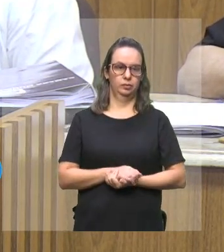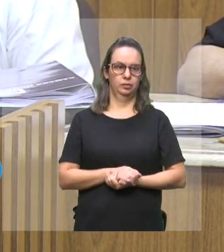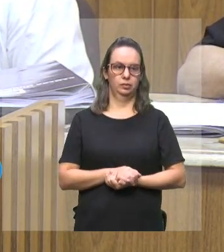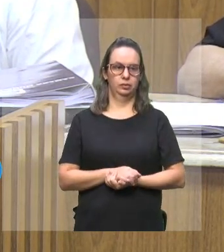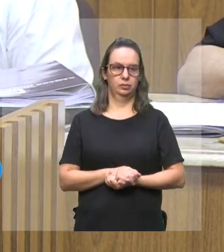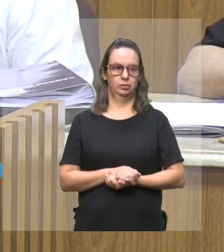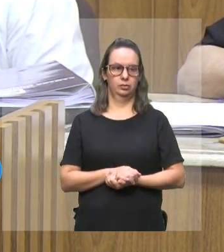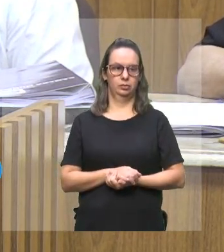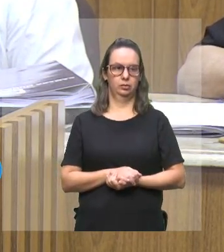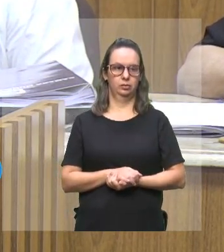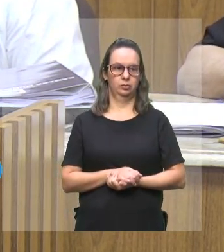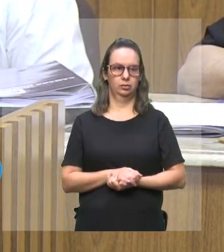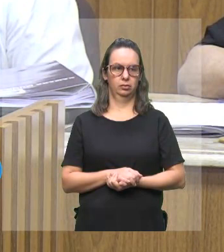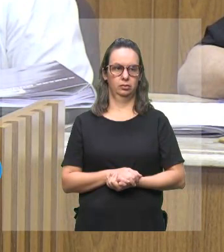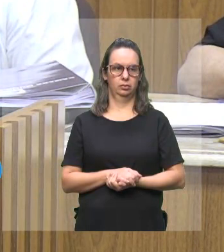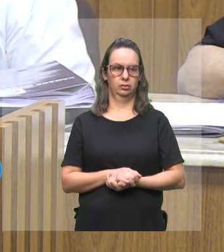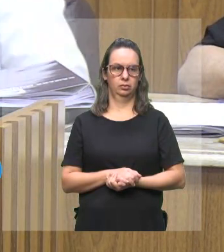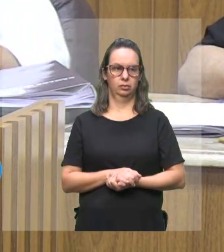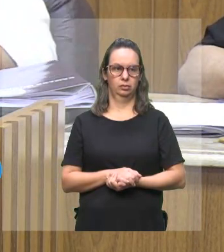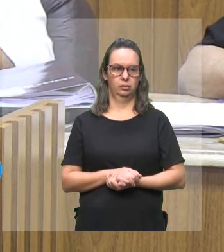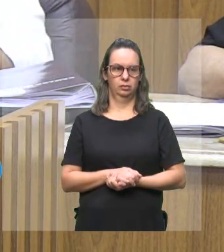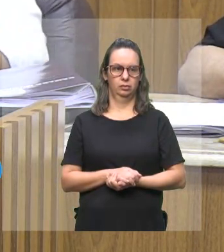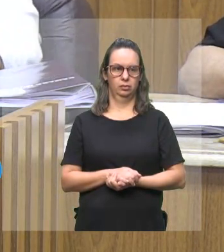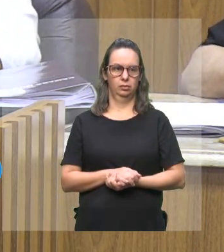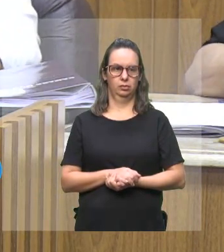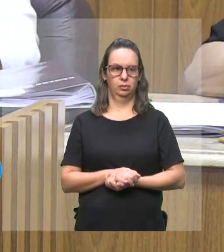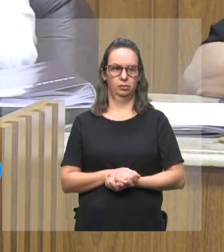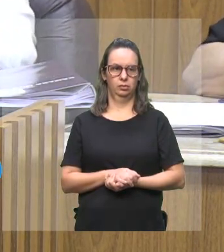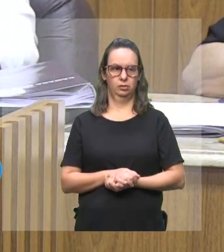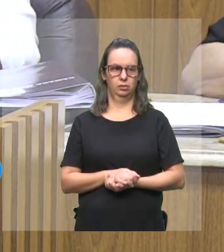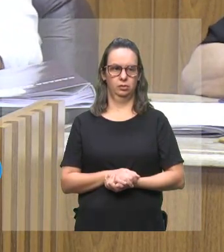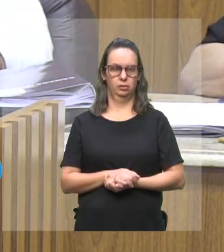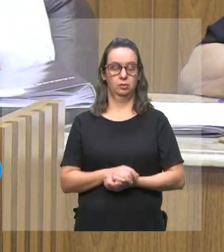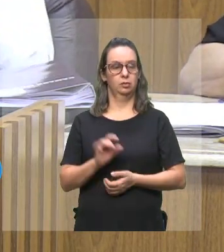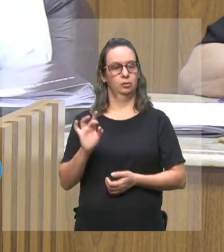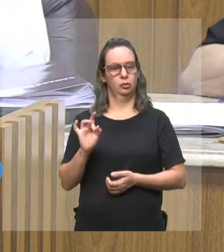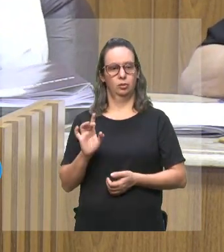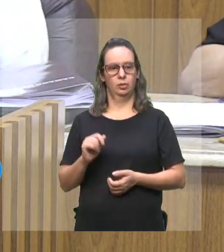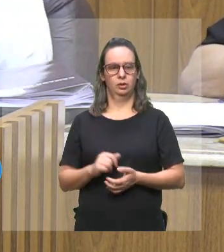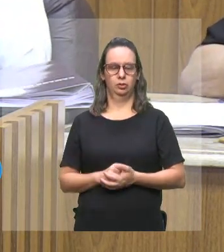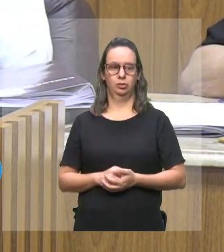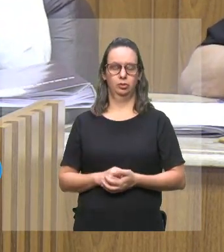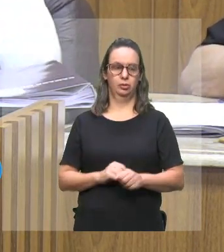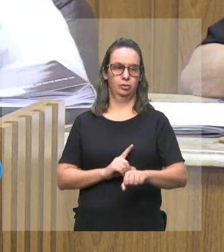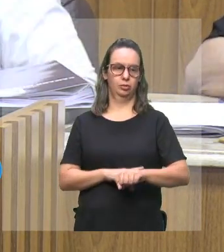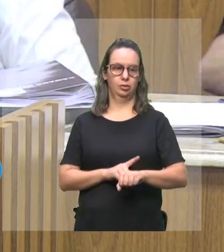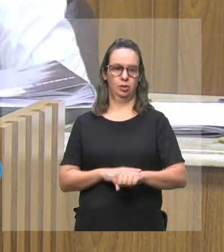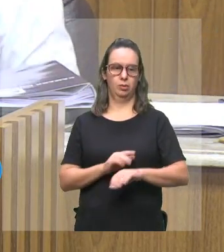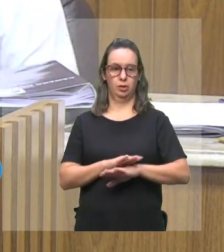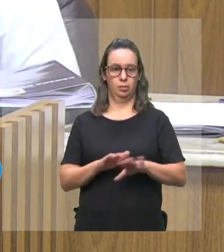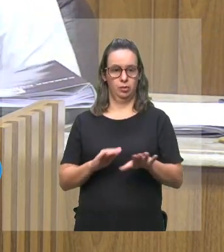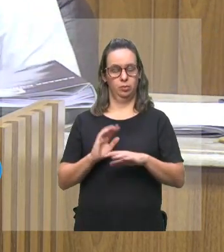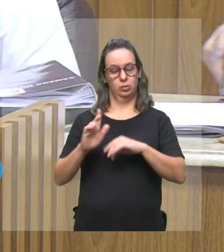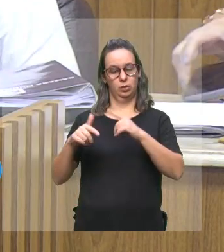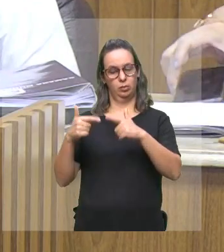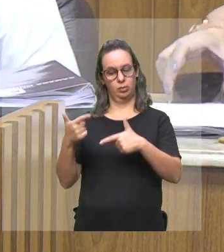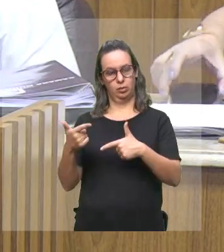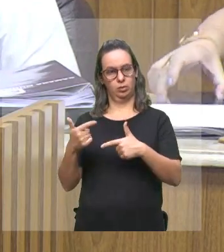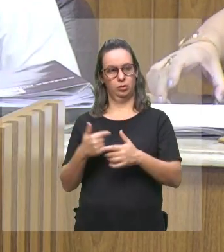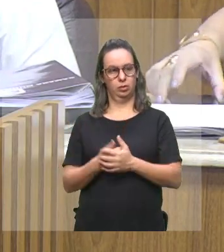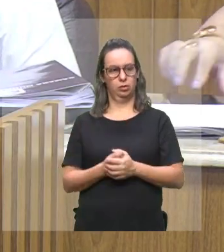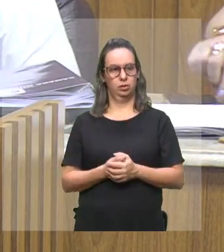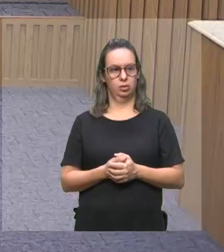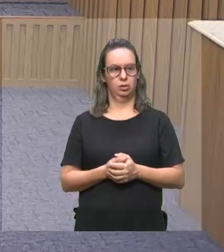Senhor presidente, hoje por hoje seriam as minhas considerações. Eu reservo meu